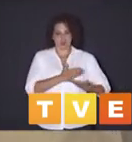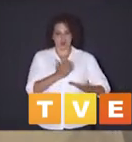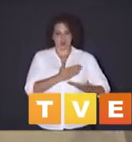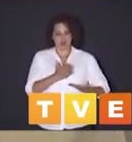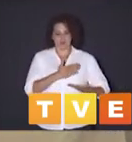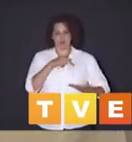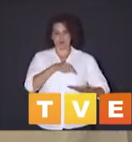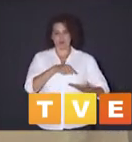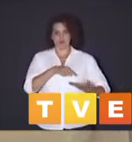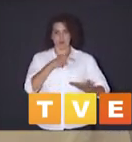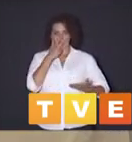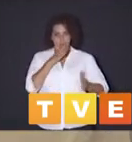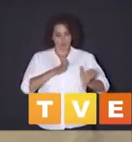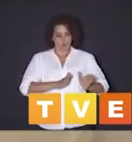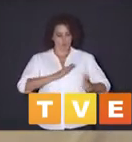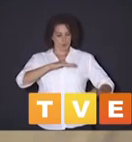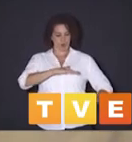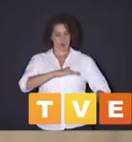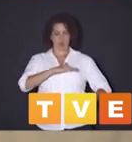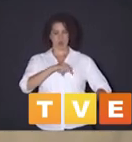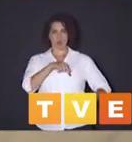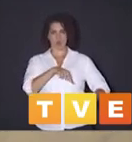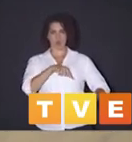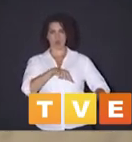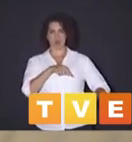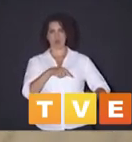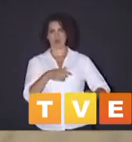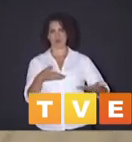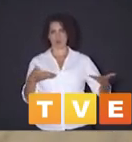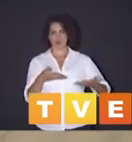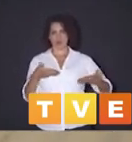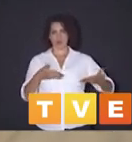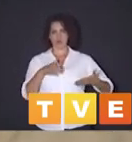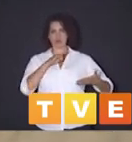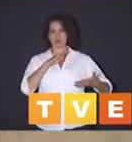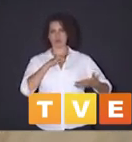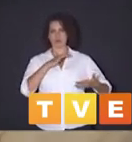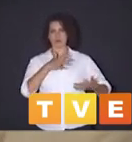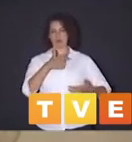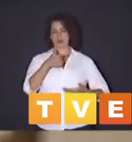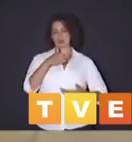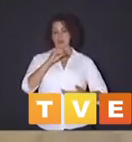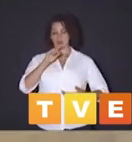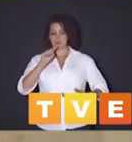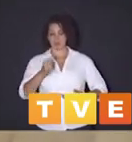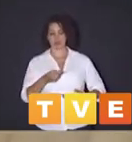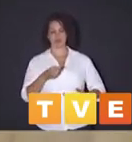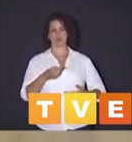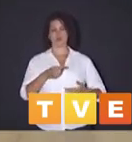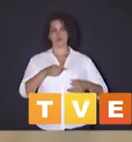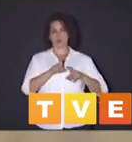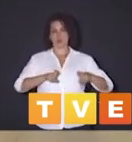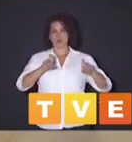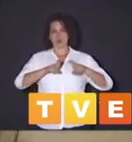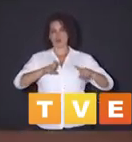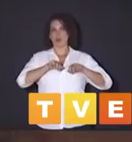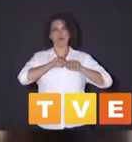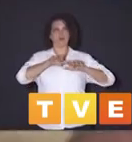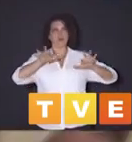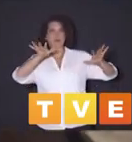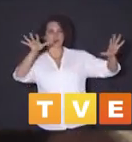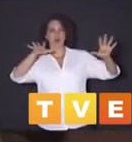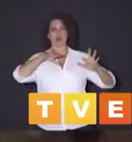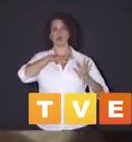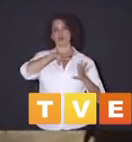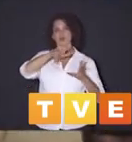esse bloco né ele está replicado hoje em mais de 10 mil servidores espalhados no mundo inteiro então não